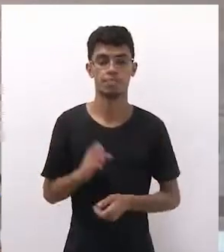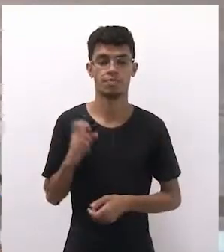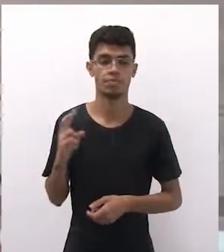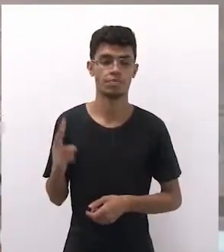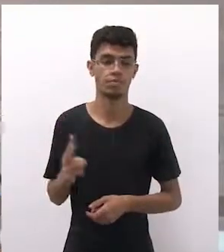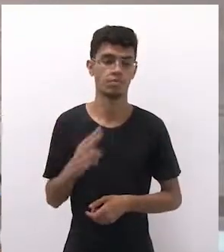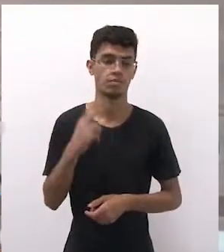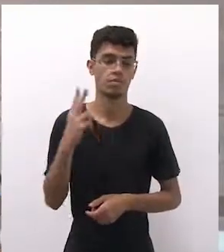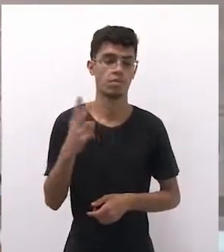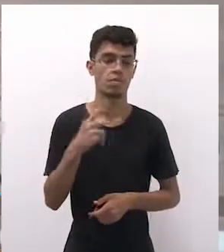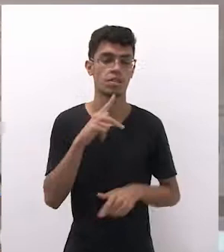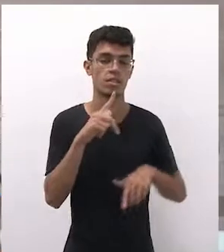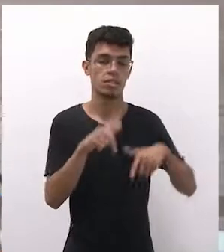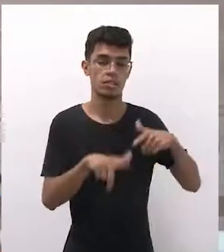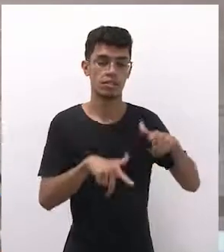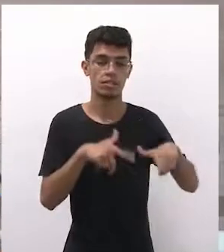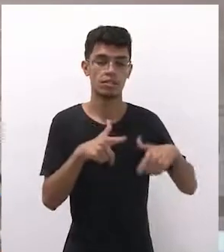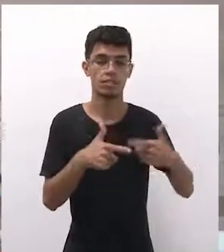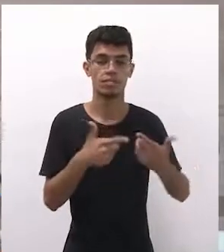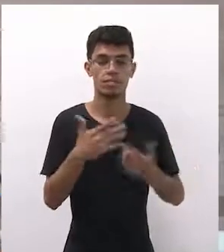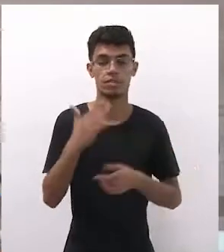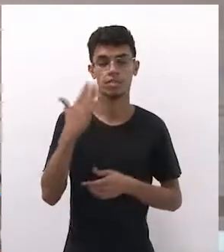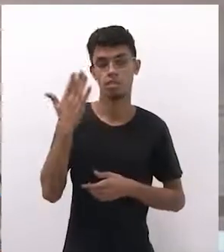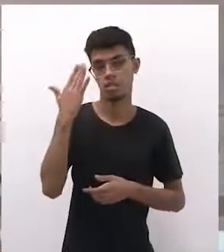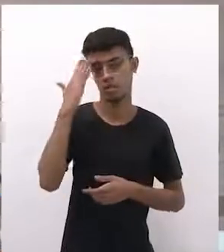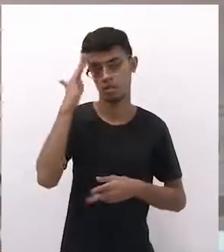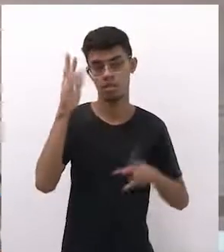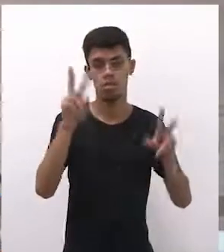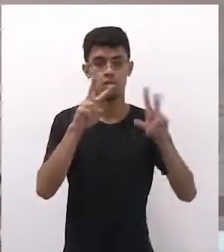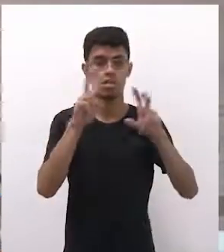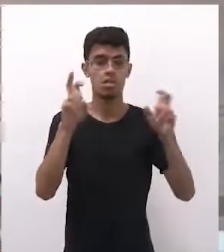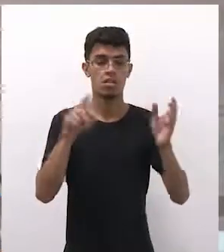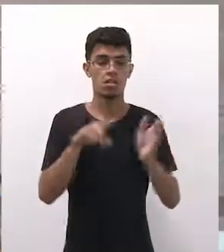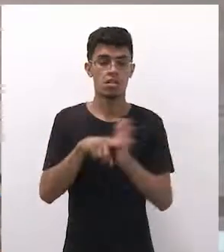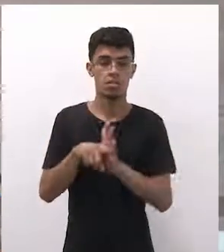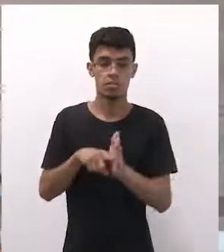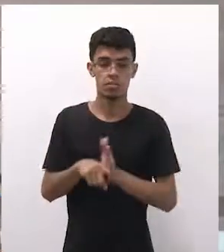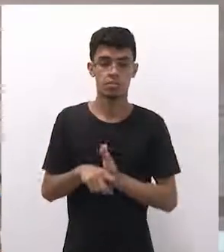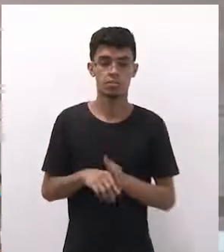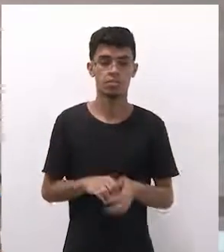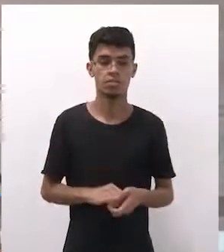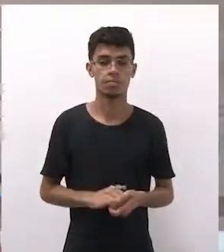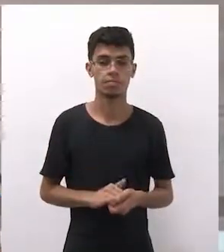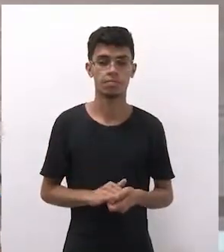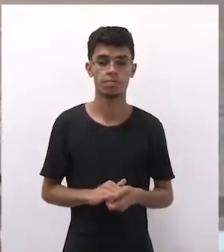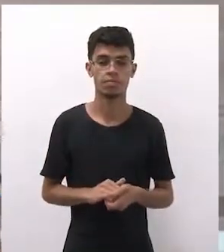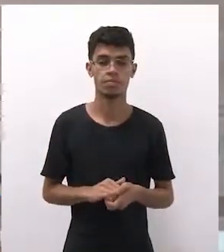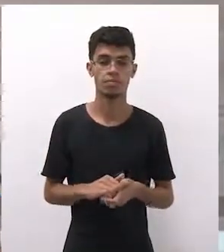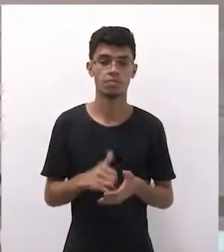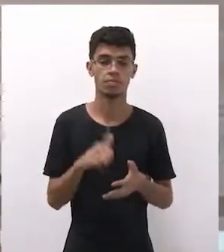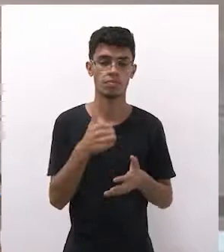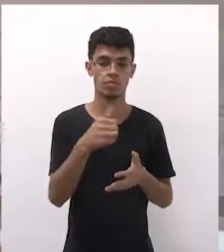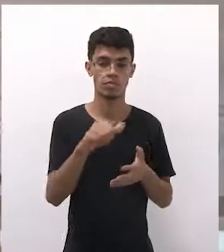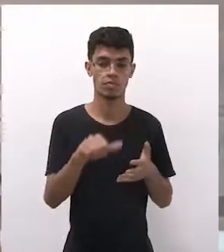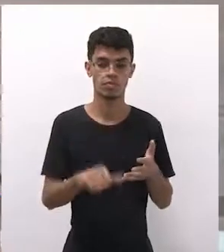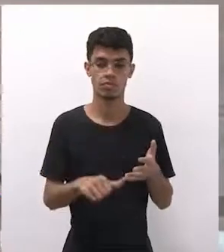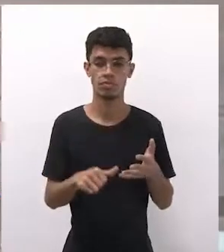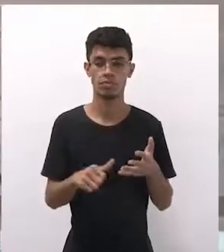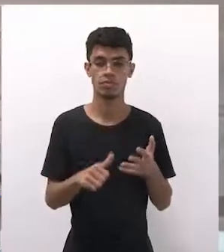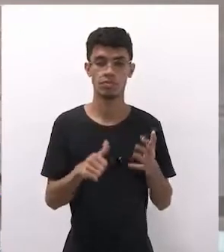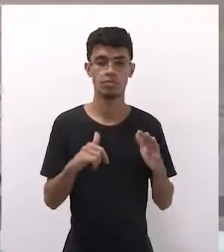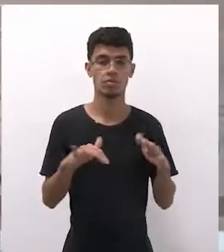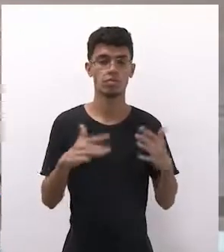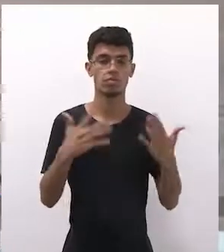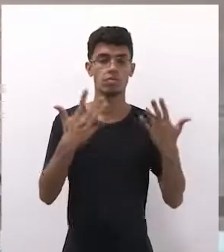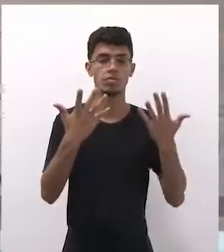valorização do trabalho, né? Sabem que tem uma pesquisadora aqui do Rio Grande do Sul que ela analisa do impacto